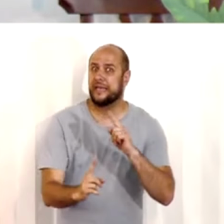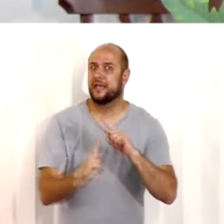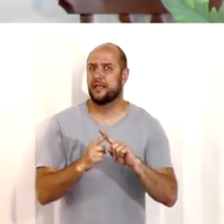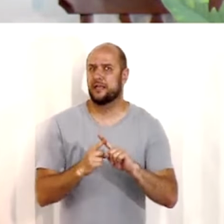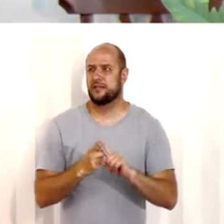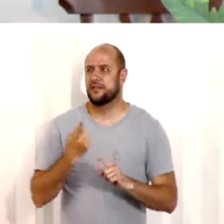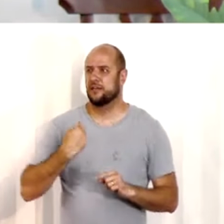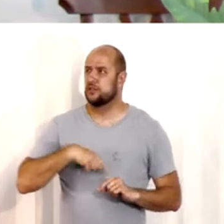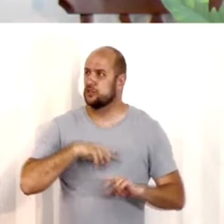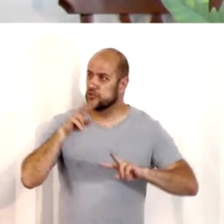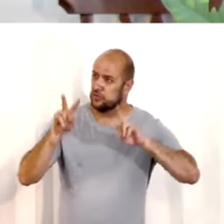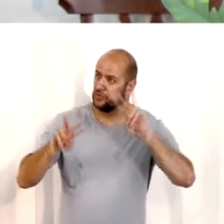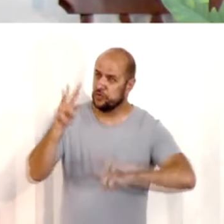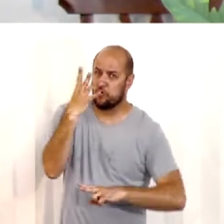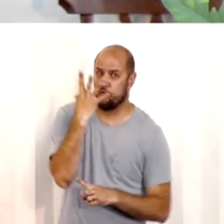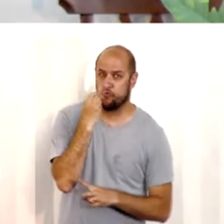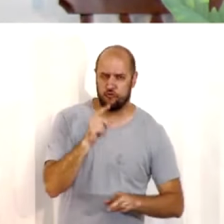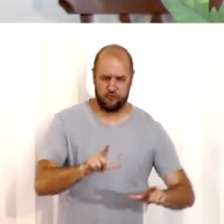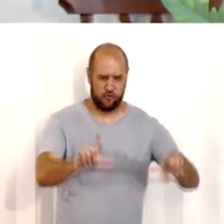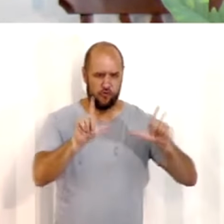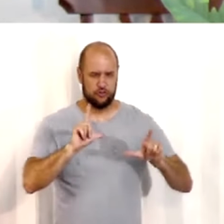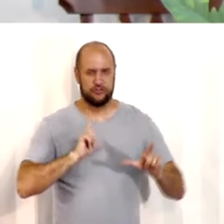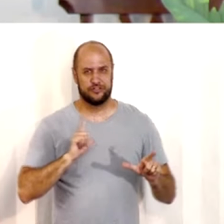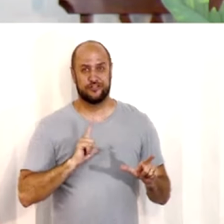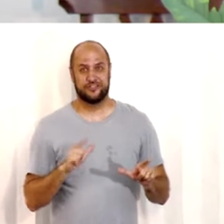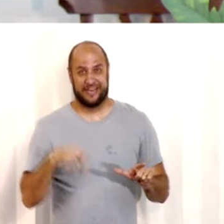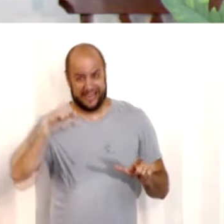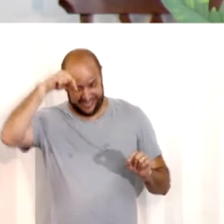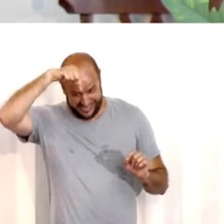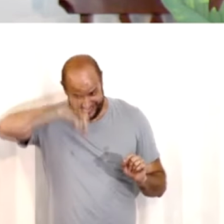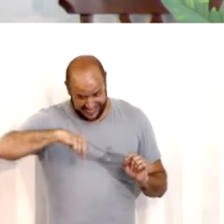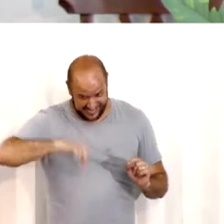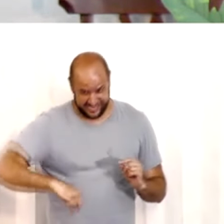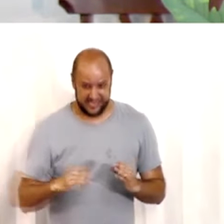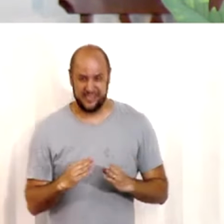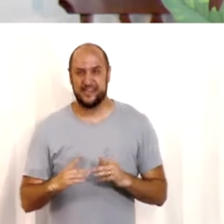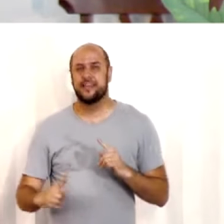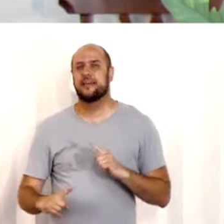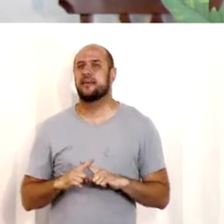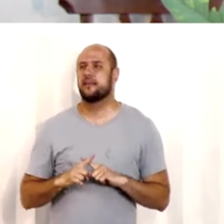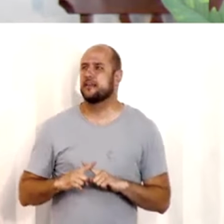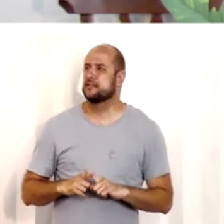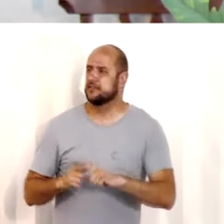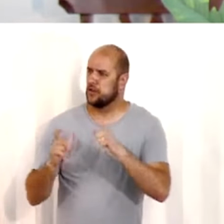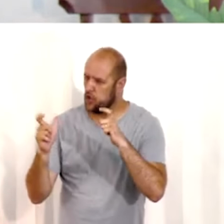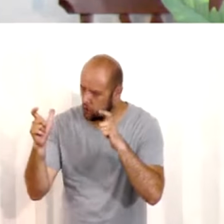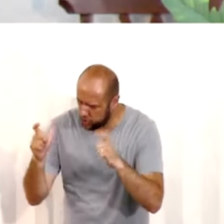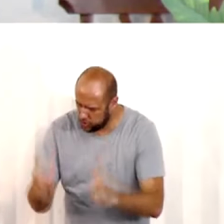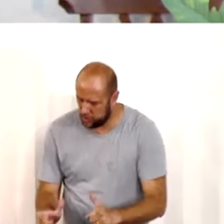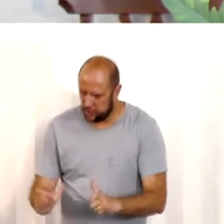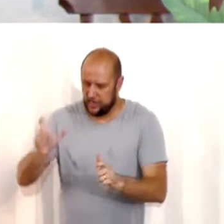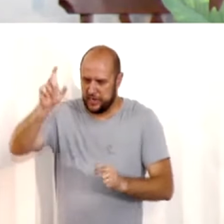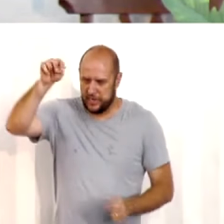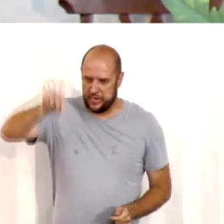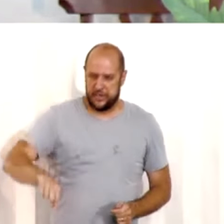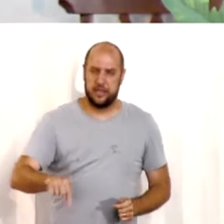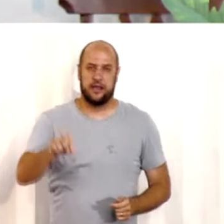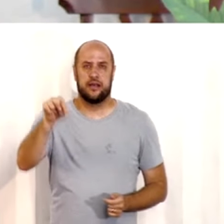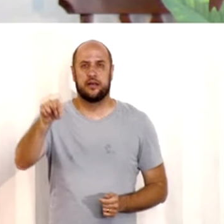aqui na secretaria algumas fotos, fotos de que aqui, em algum lugar aqui, não vai dar para a gente nessa